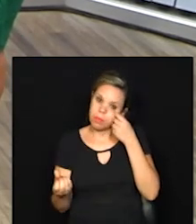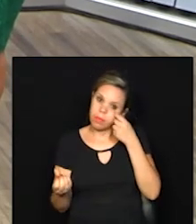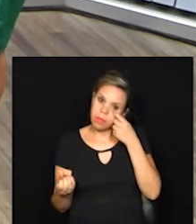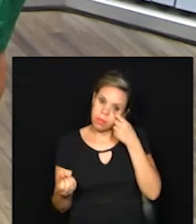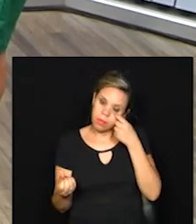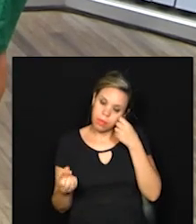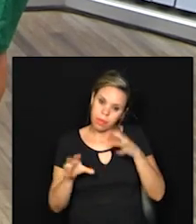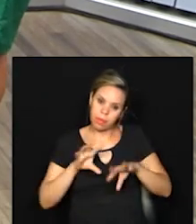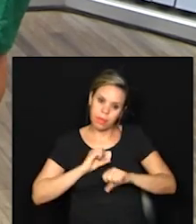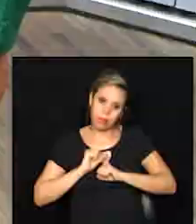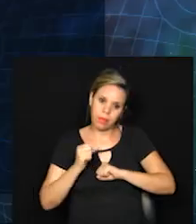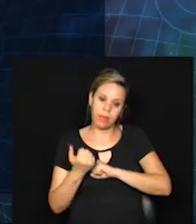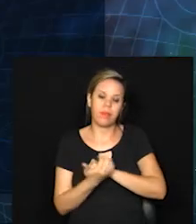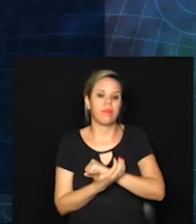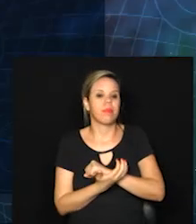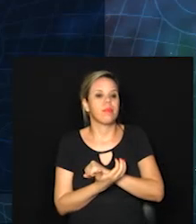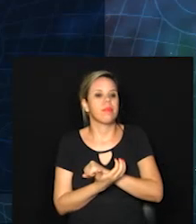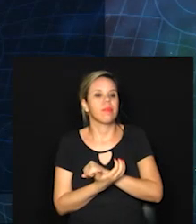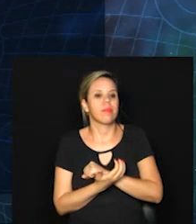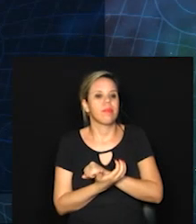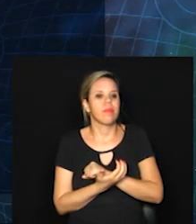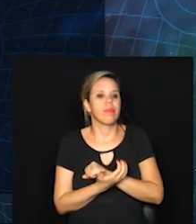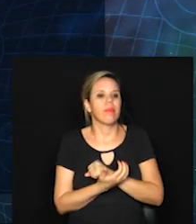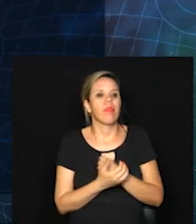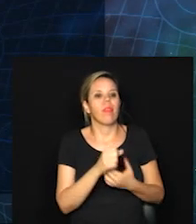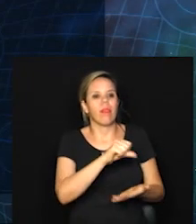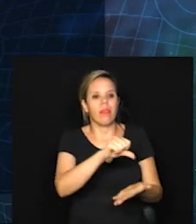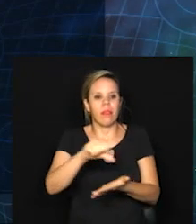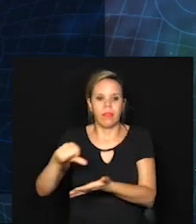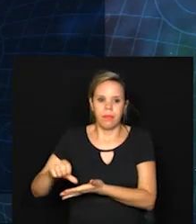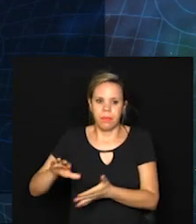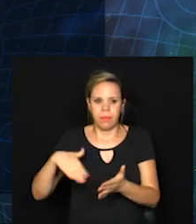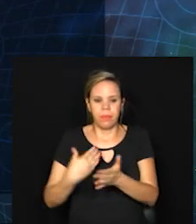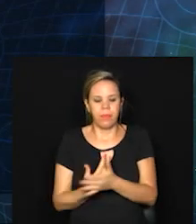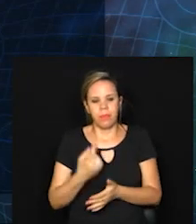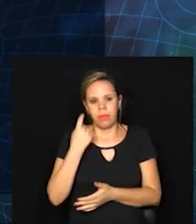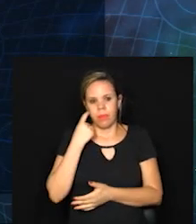84.116 casos, Gabriel, sendo que até sexta, então,